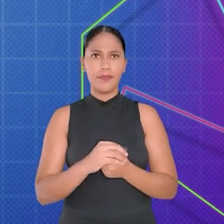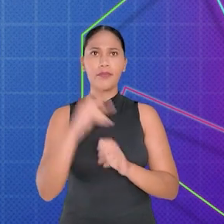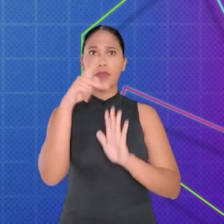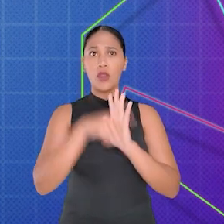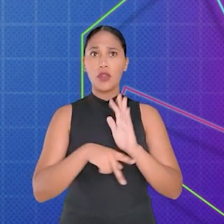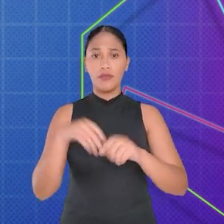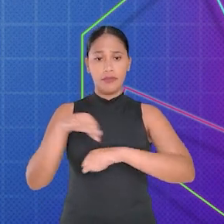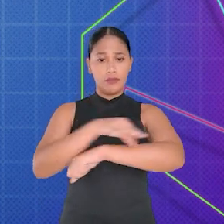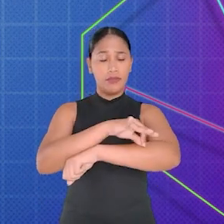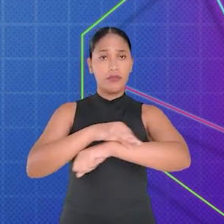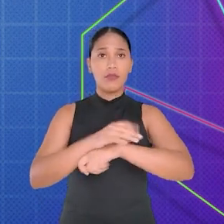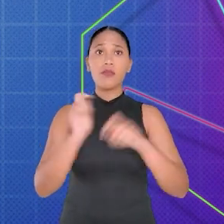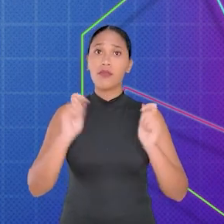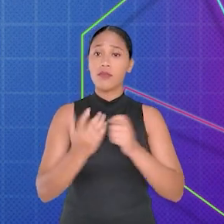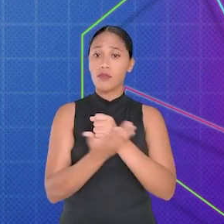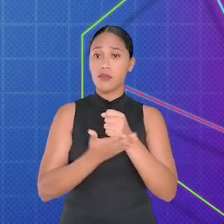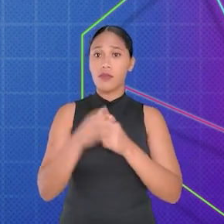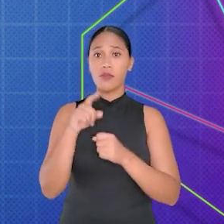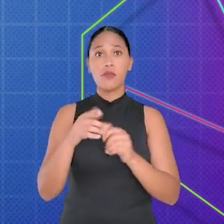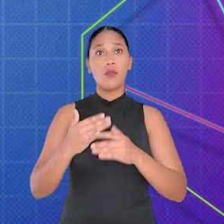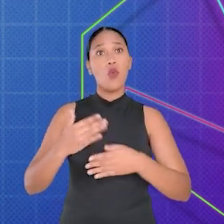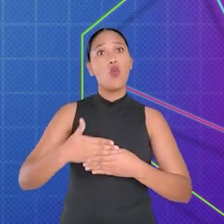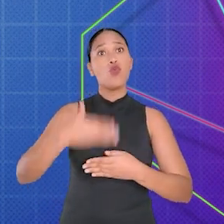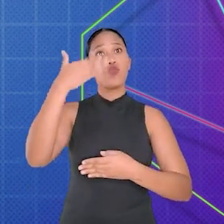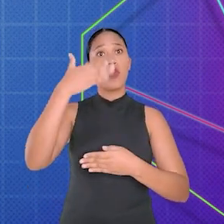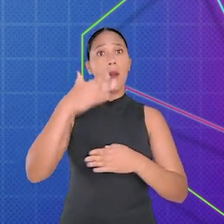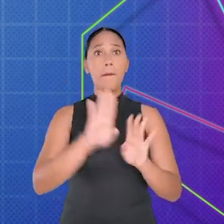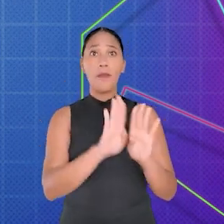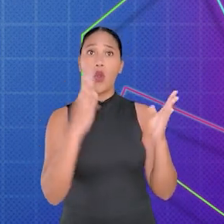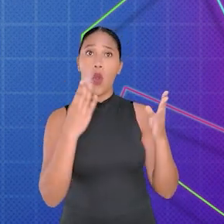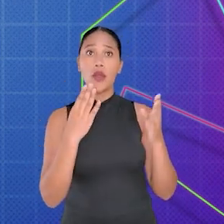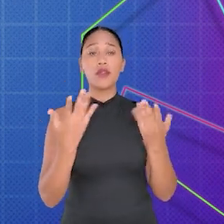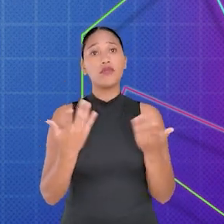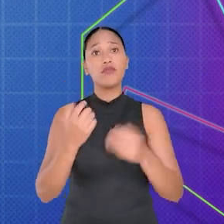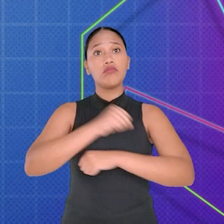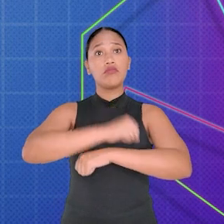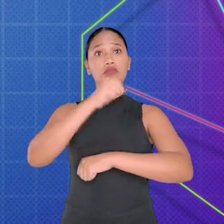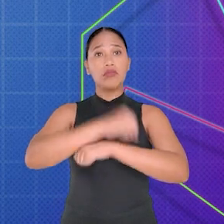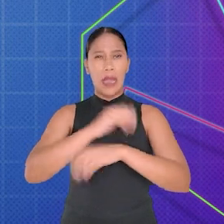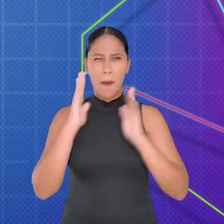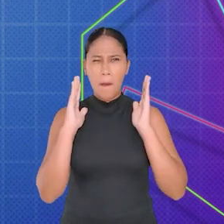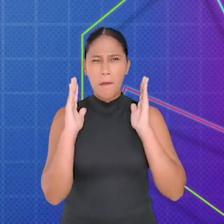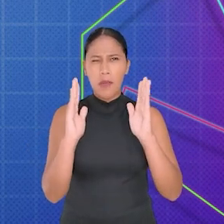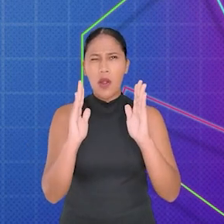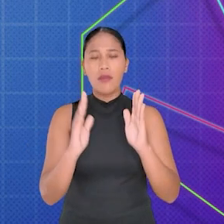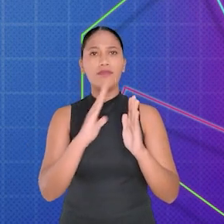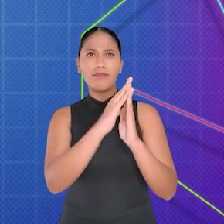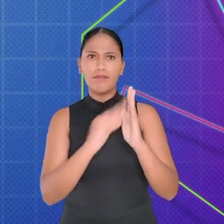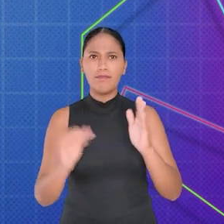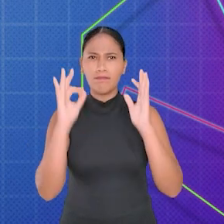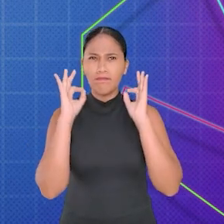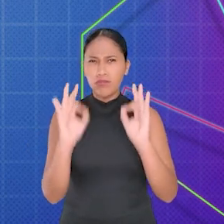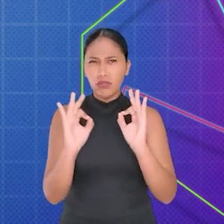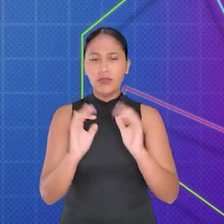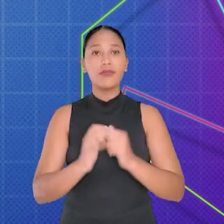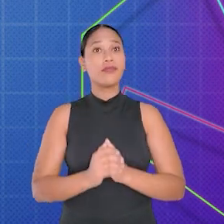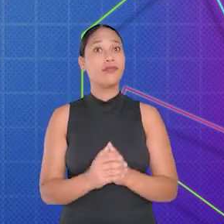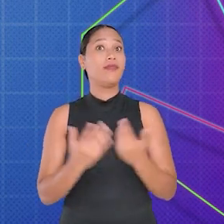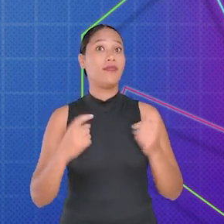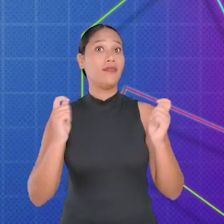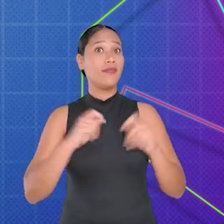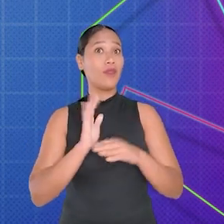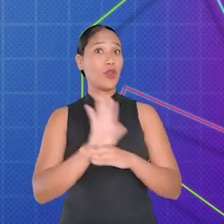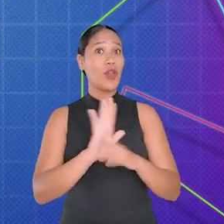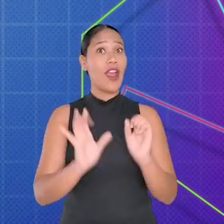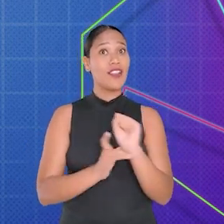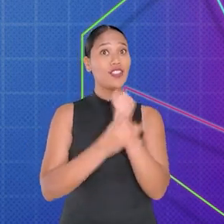corretas. Isso pode ajudar a garantir que os elementos de projeto se encaixem corretamente e pareçam realistas. Agora que aprendemos o que são primitivas,